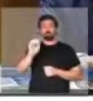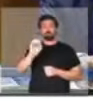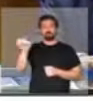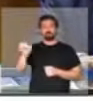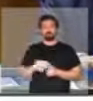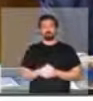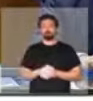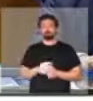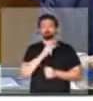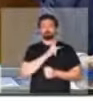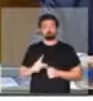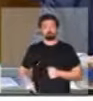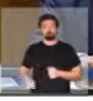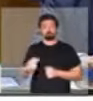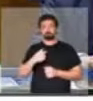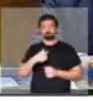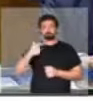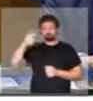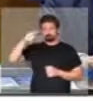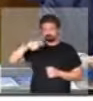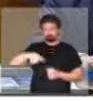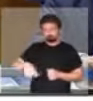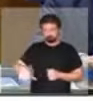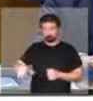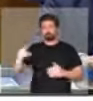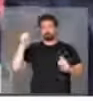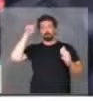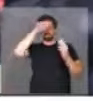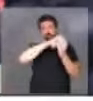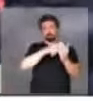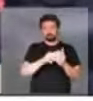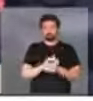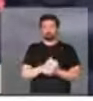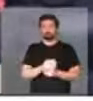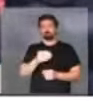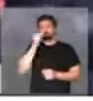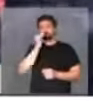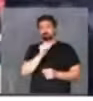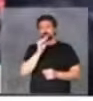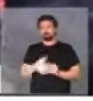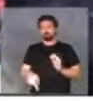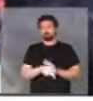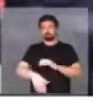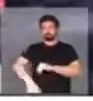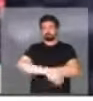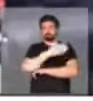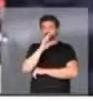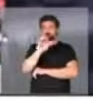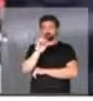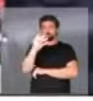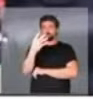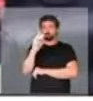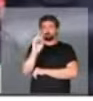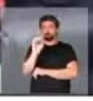Gente, eu venho mais uma vez denunciar o descaso da Via 040.